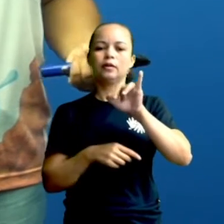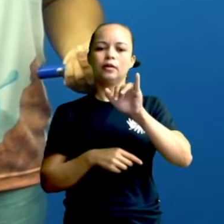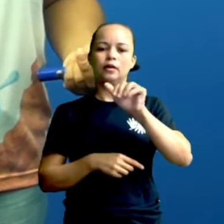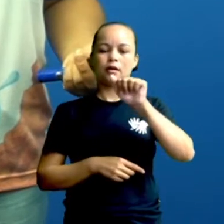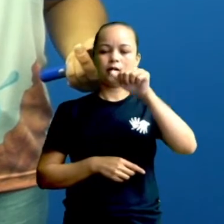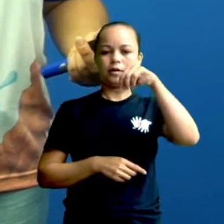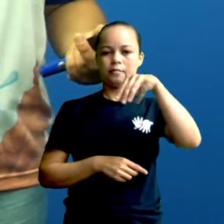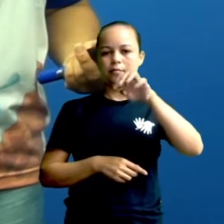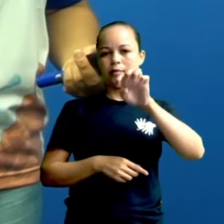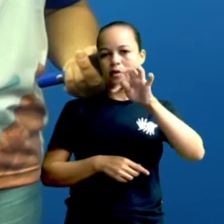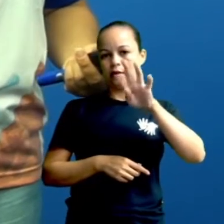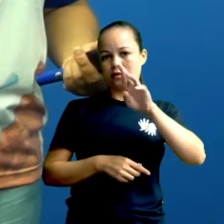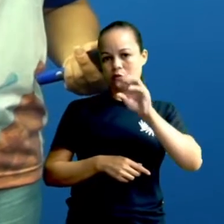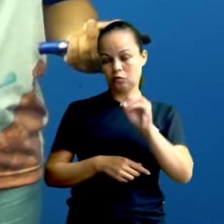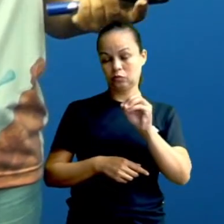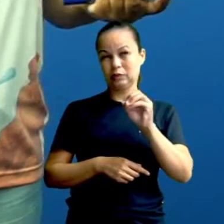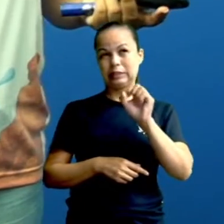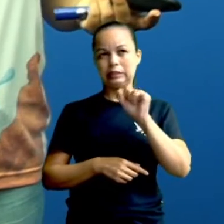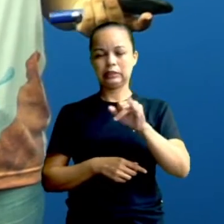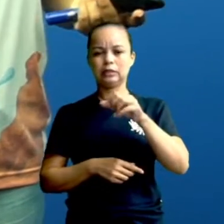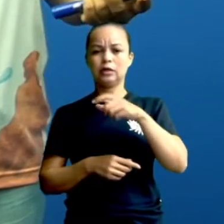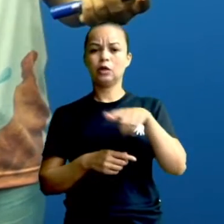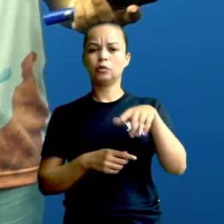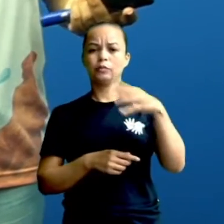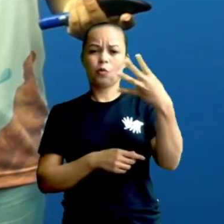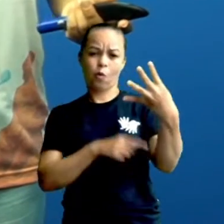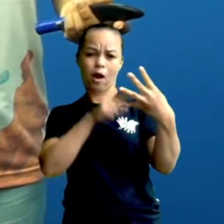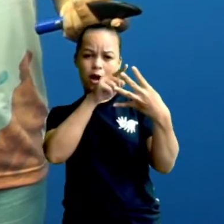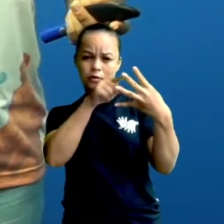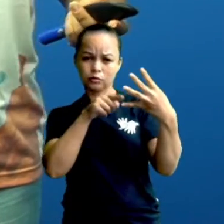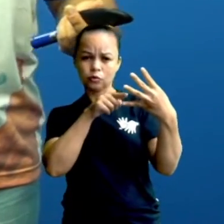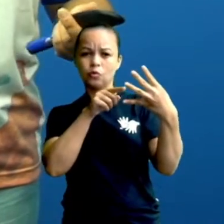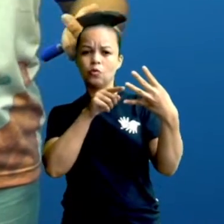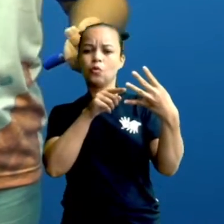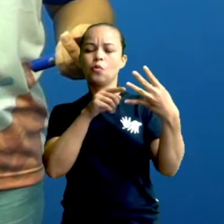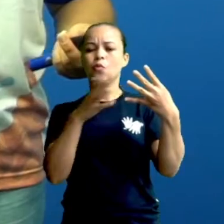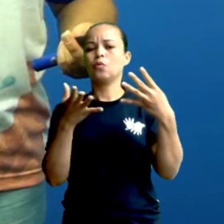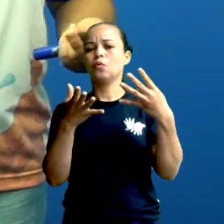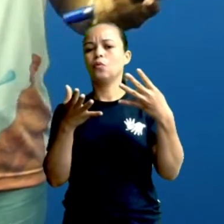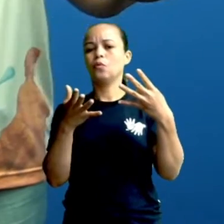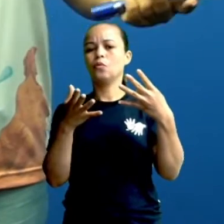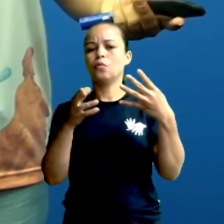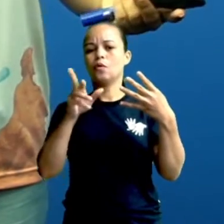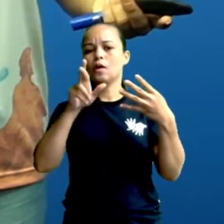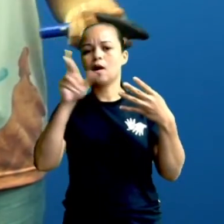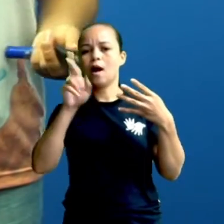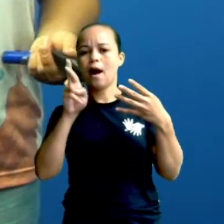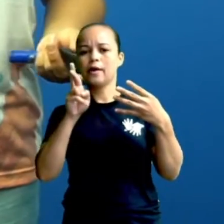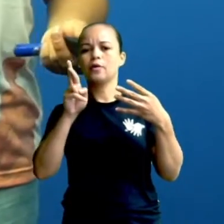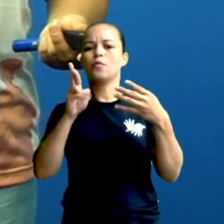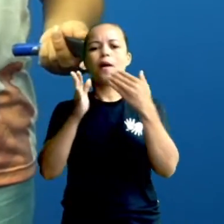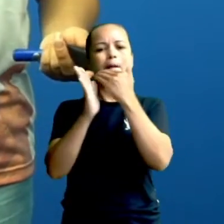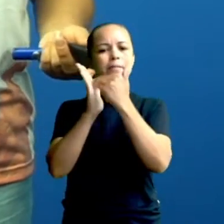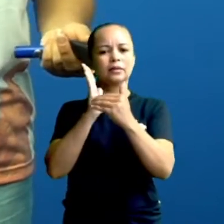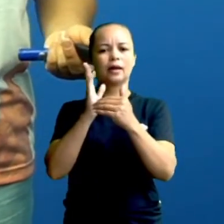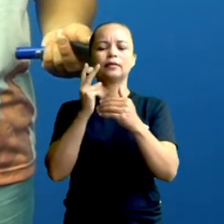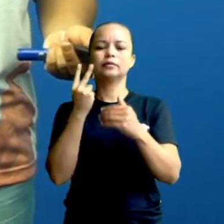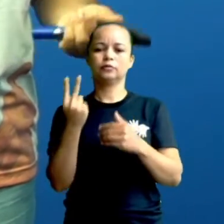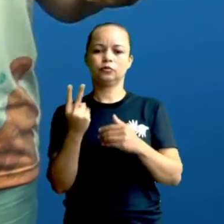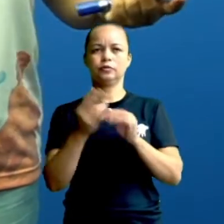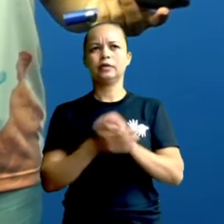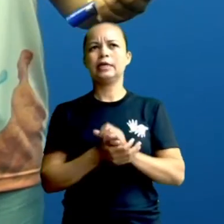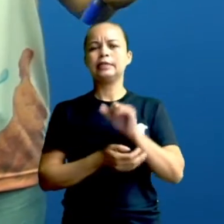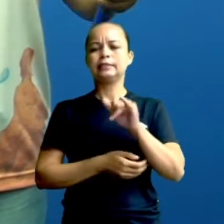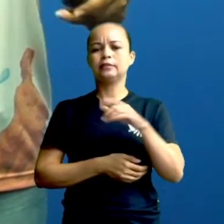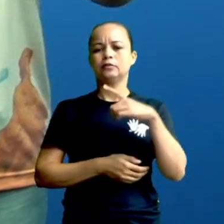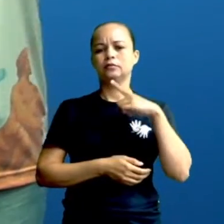Então, se um diâmetro é 4, o raio é a metade, 2. Se eu tenho um raio